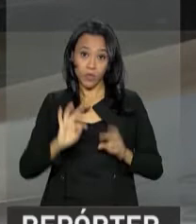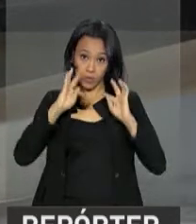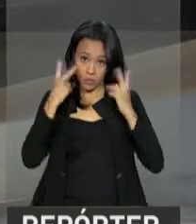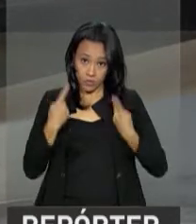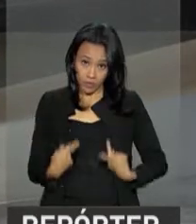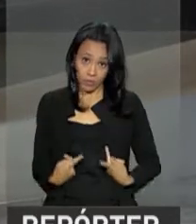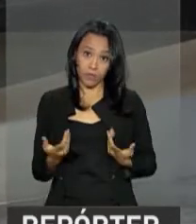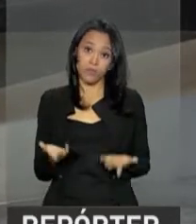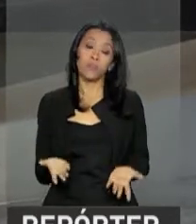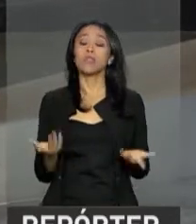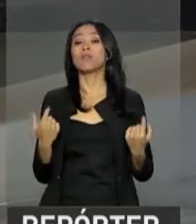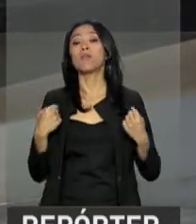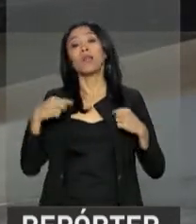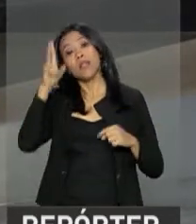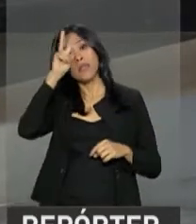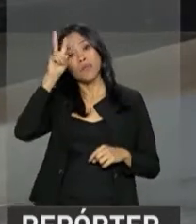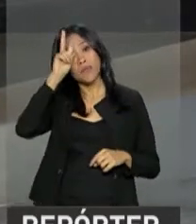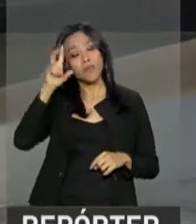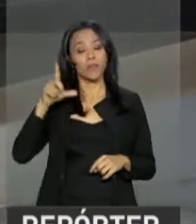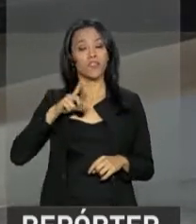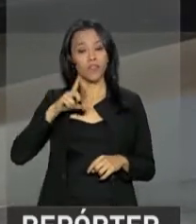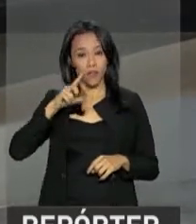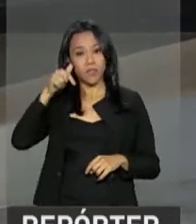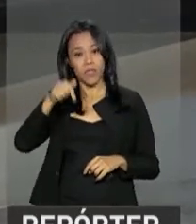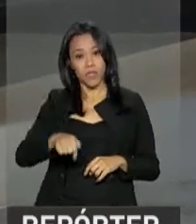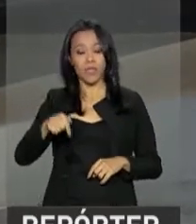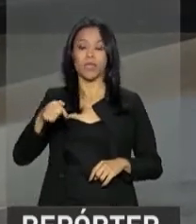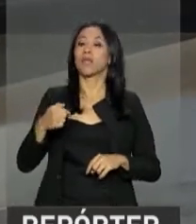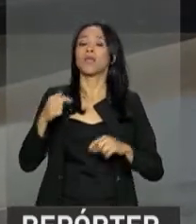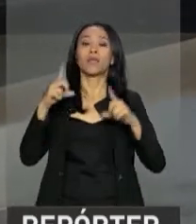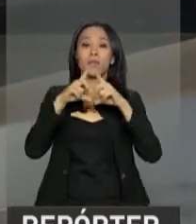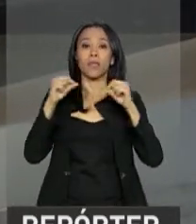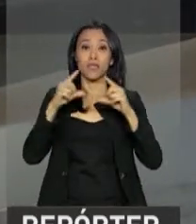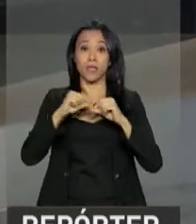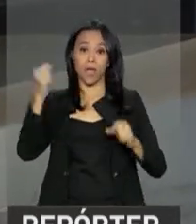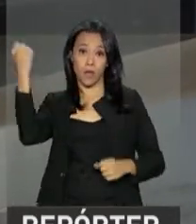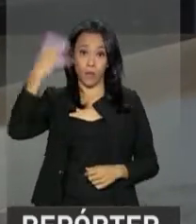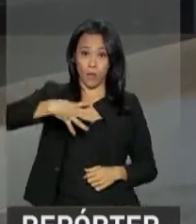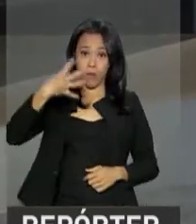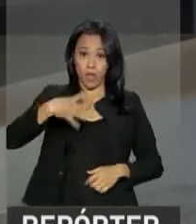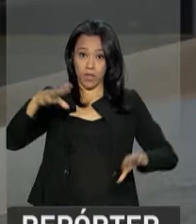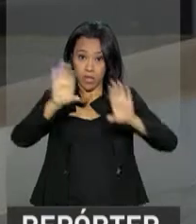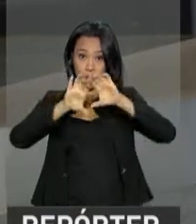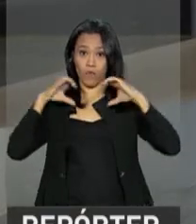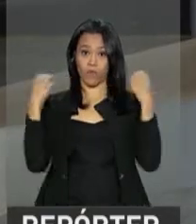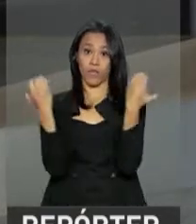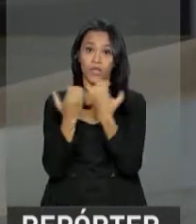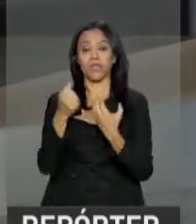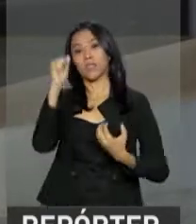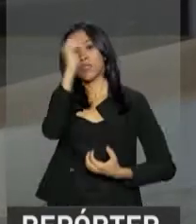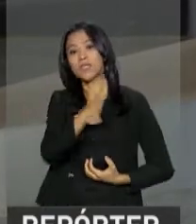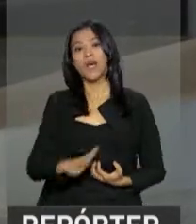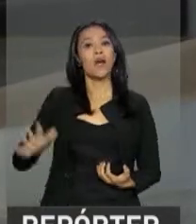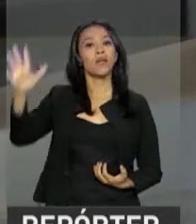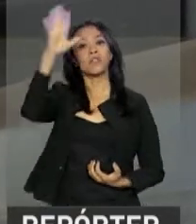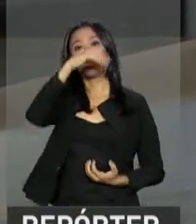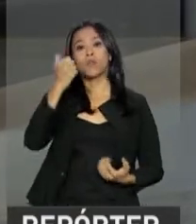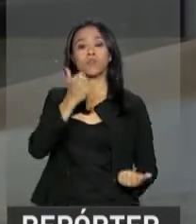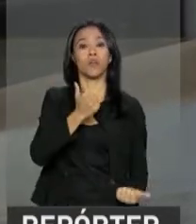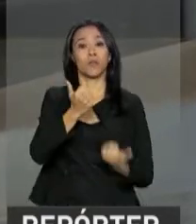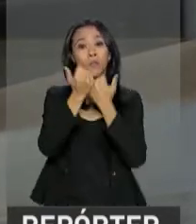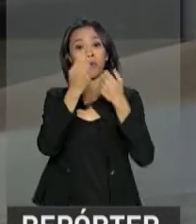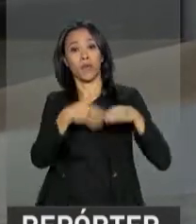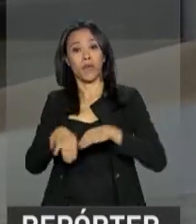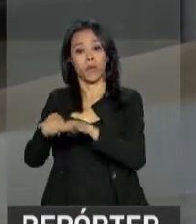renata aqui tivemos aqui em brasília em maio a 4ª conferência nacional de promoção da igualdade o